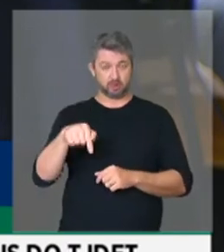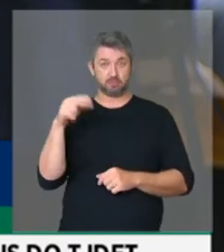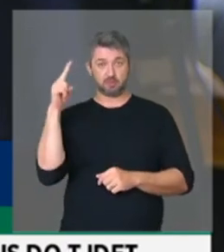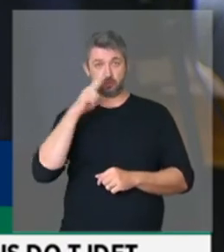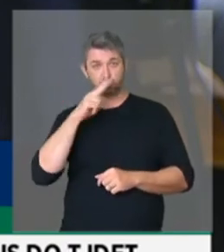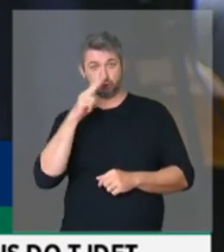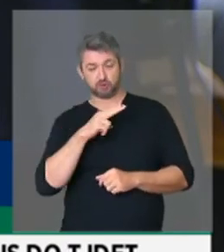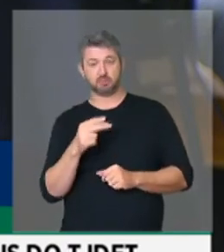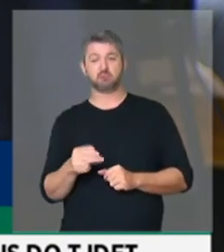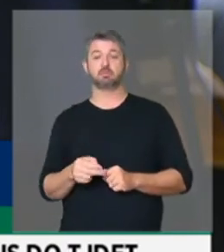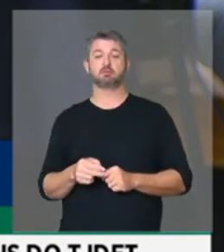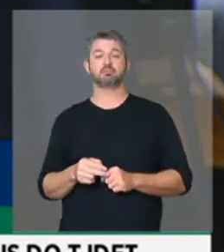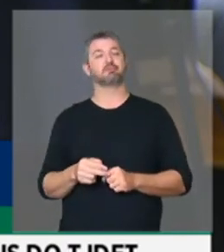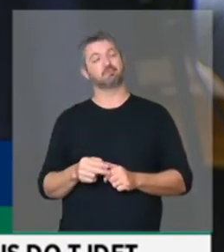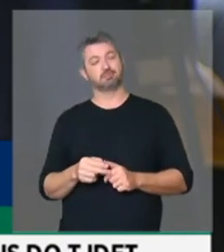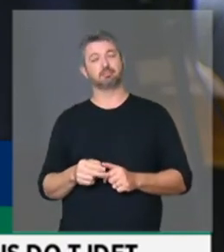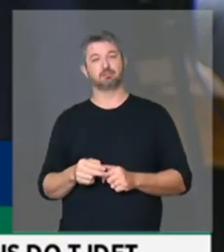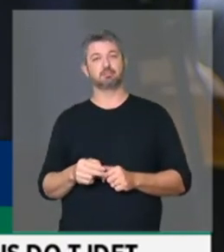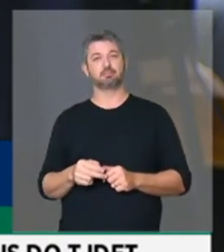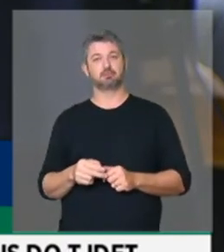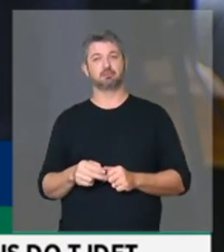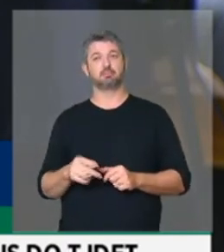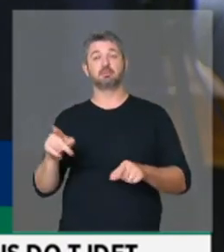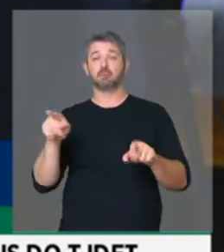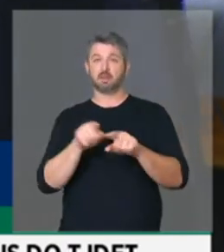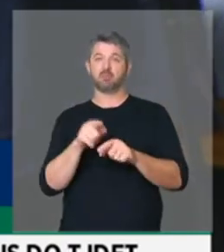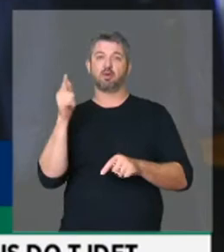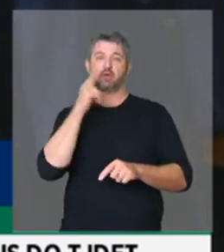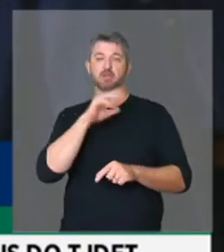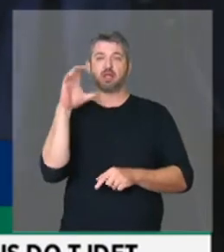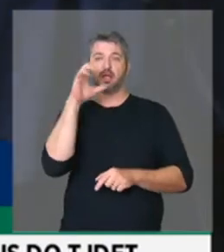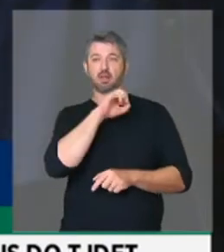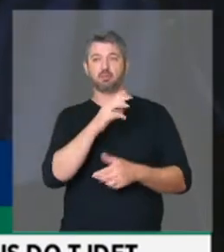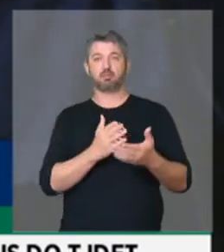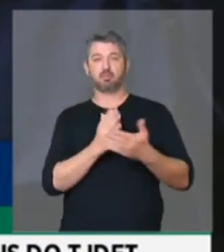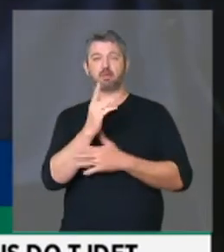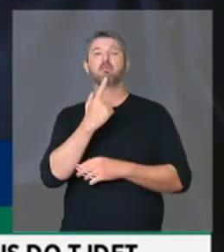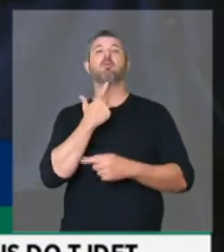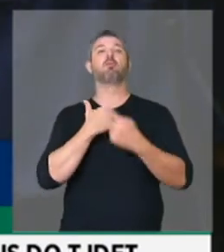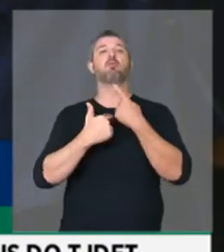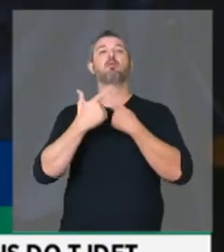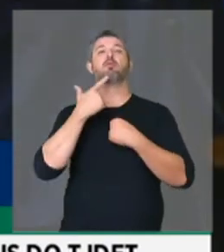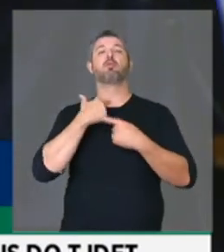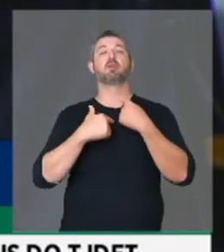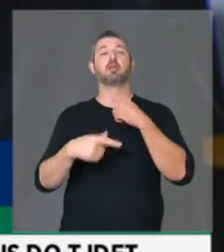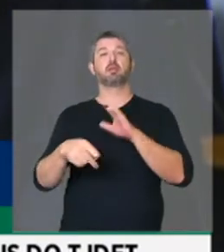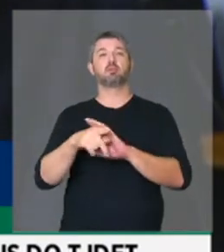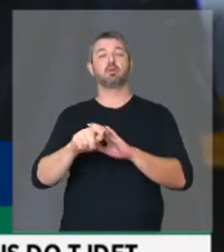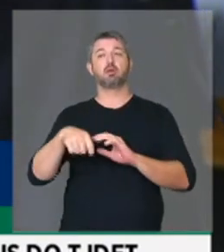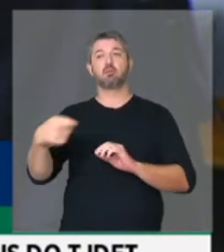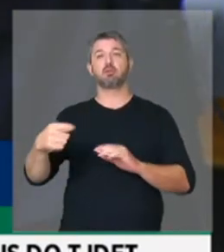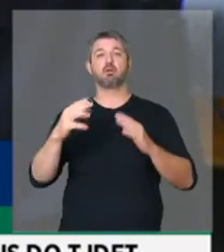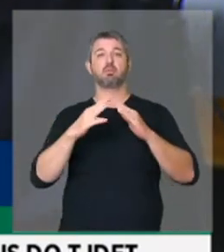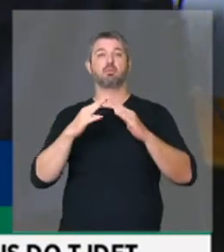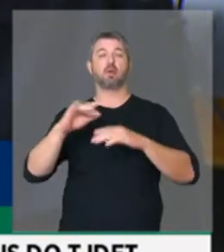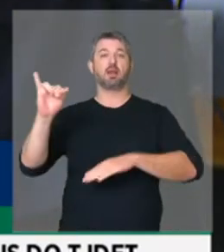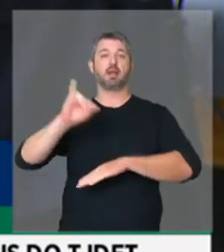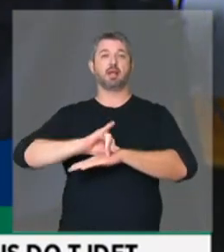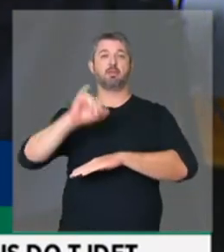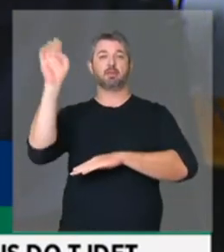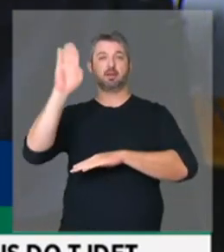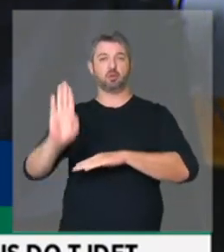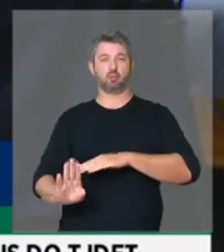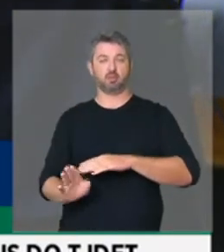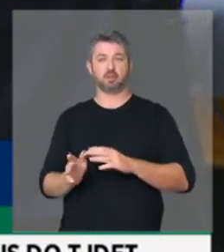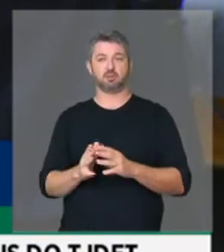urgência, também está célere para aprovar o desejo de quem mora na capital federal do